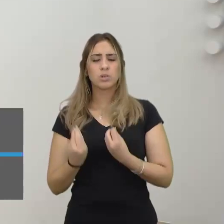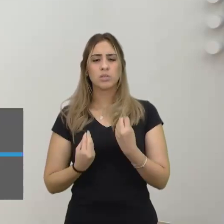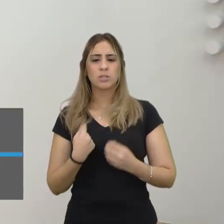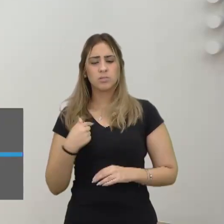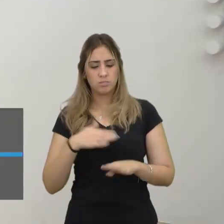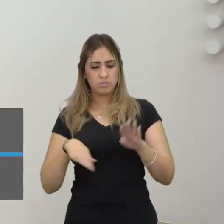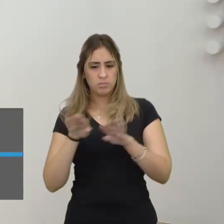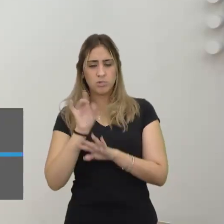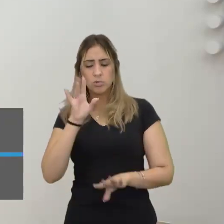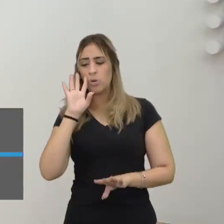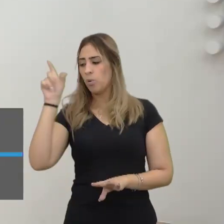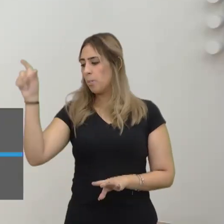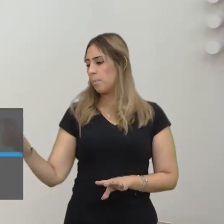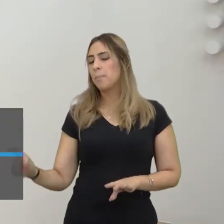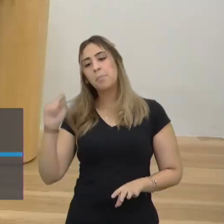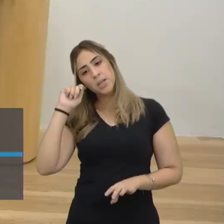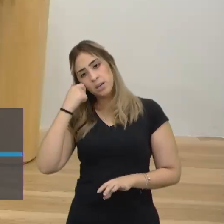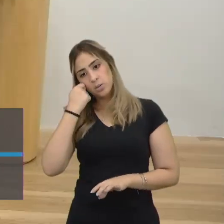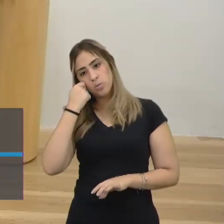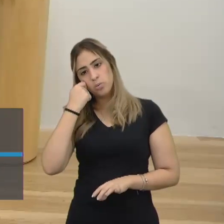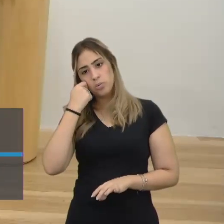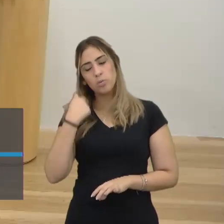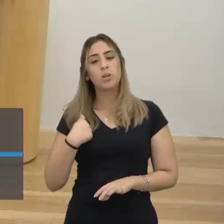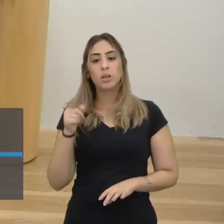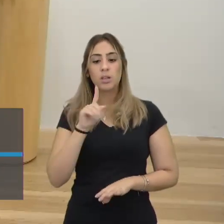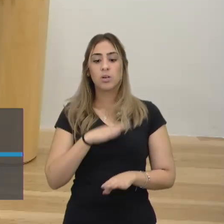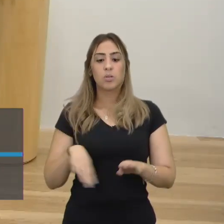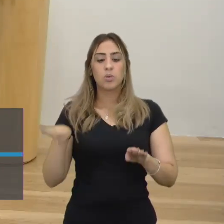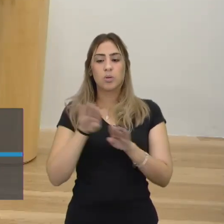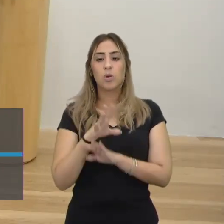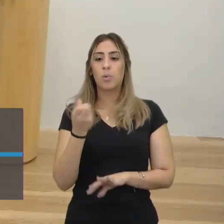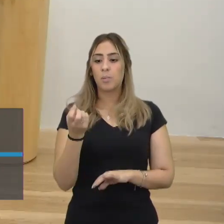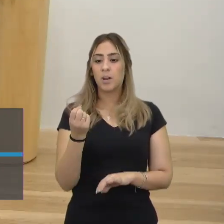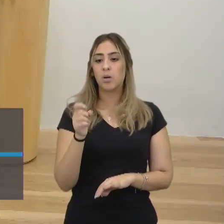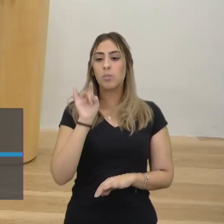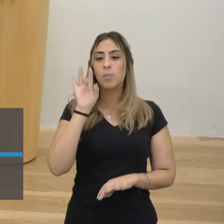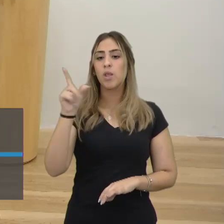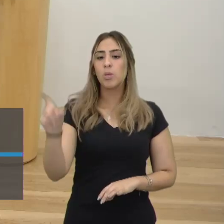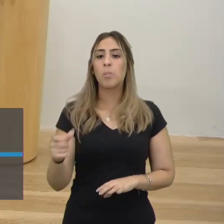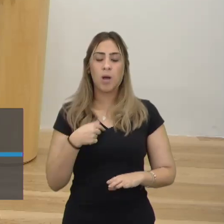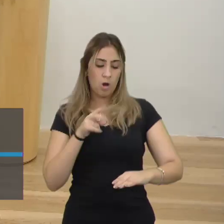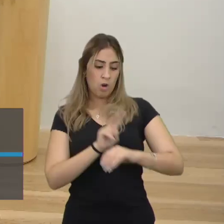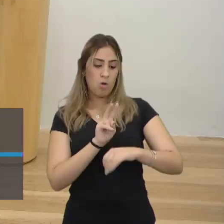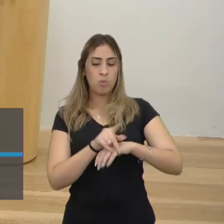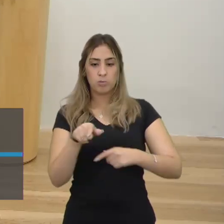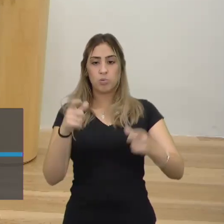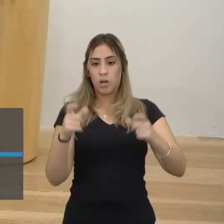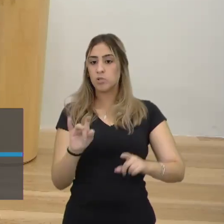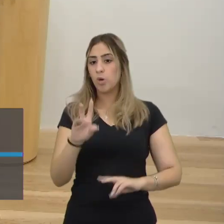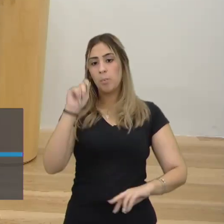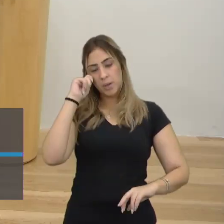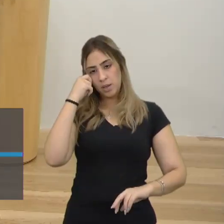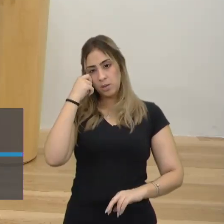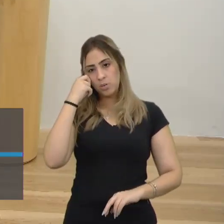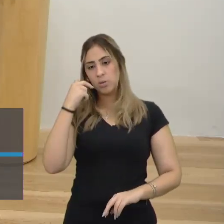coloco um bairro só de preto. Sim. Eu não coloco um branco para tomar conta daquele bairro só de preto. A gente vê historicamente isso acontecer.